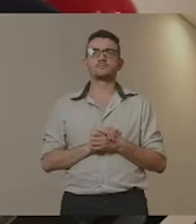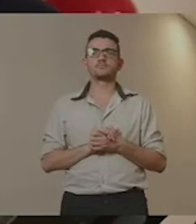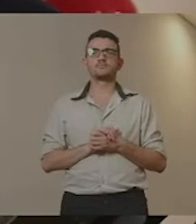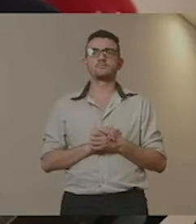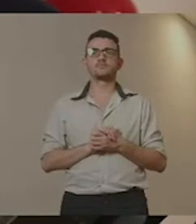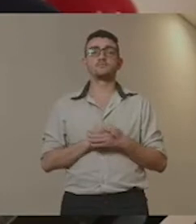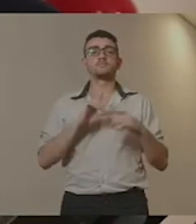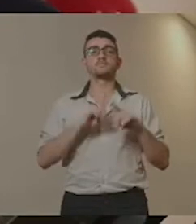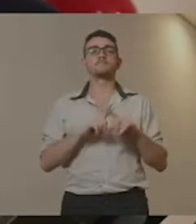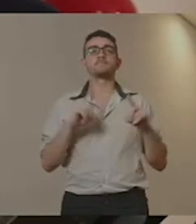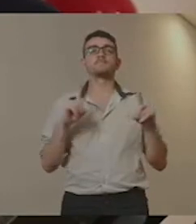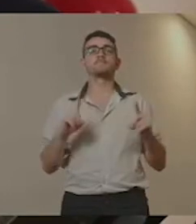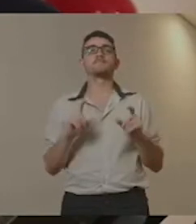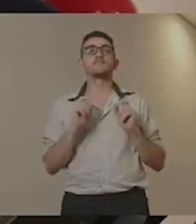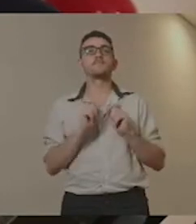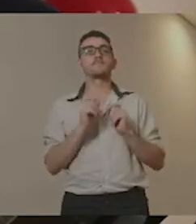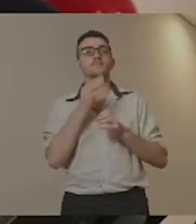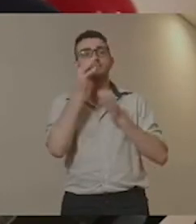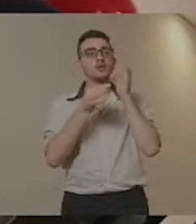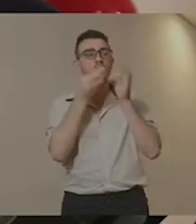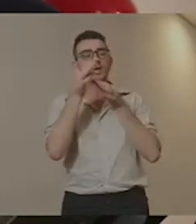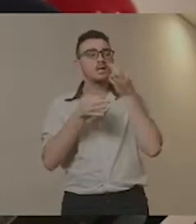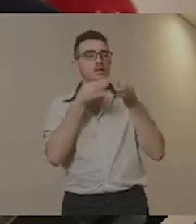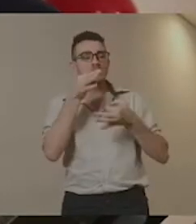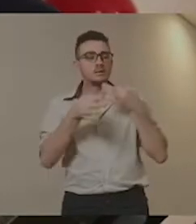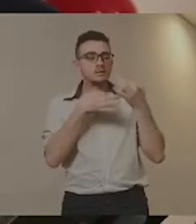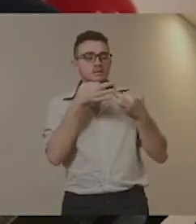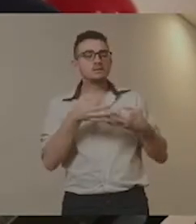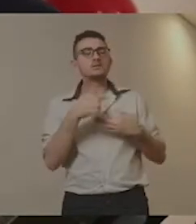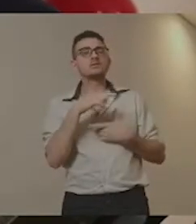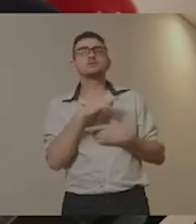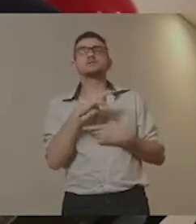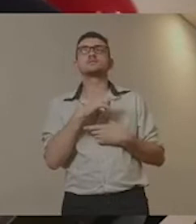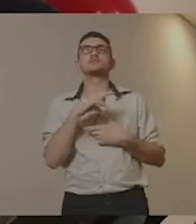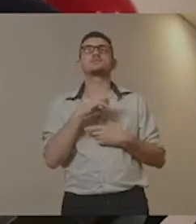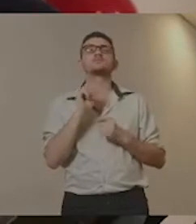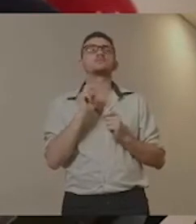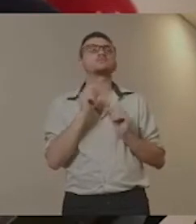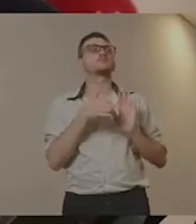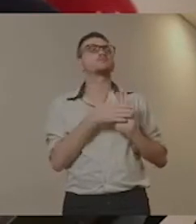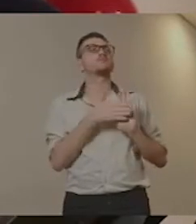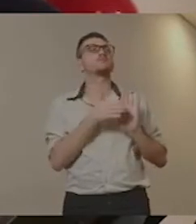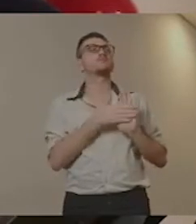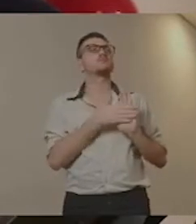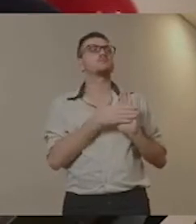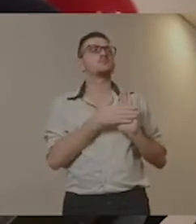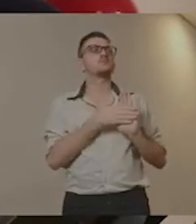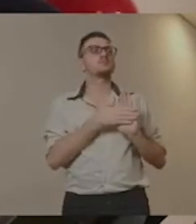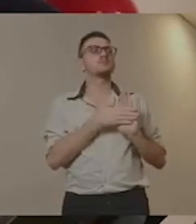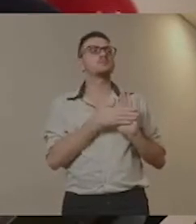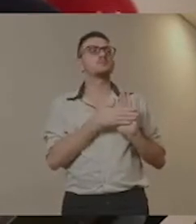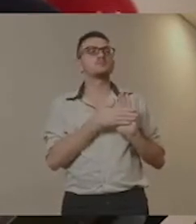Mas uma crítica que eu tenho bastante forte é esse modelo, né, de